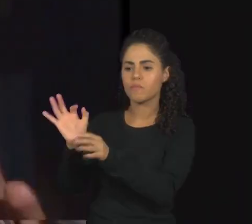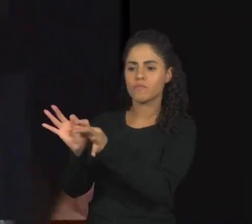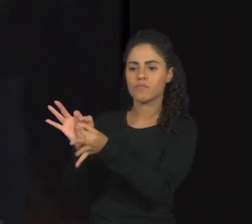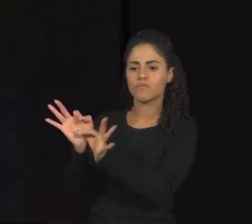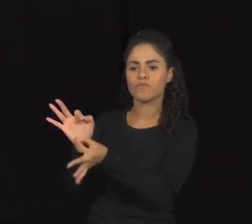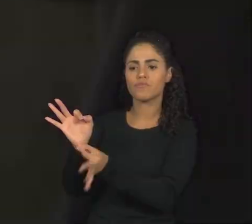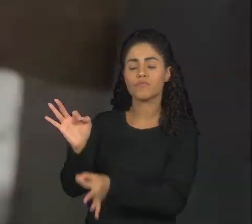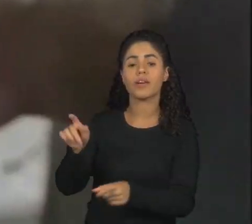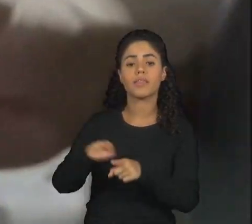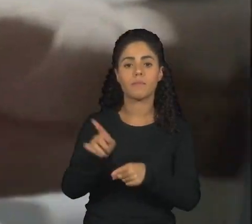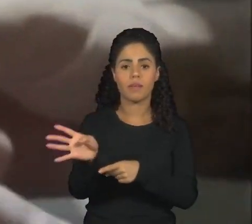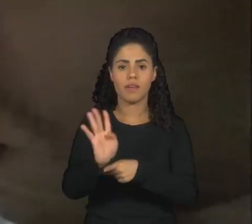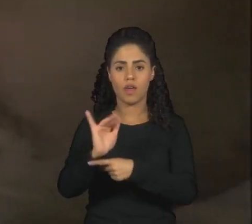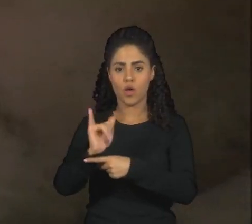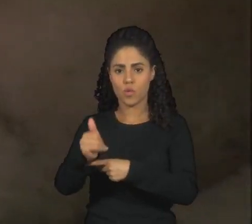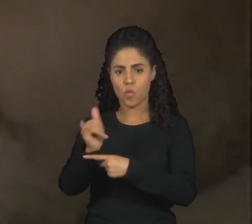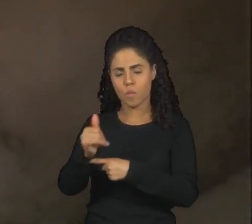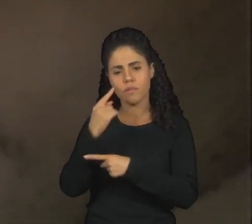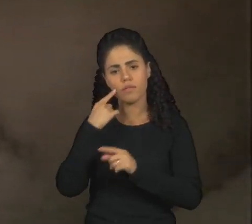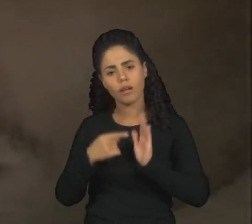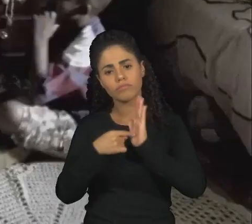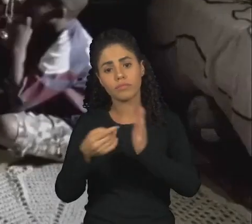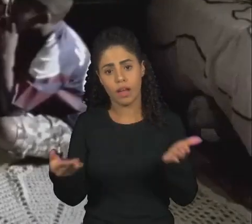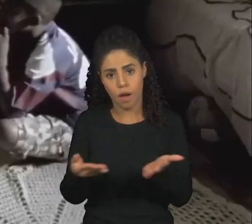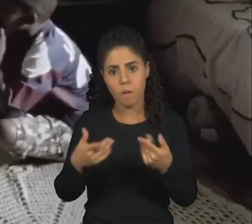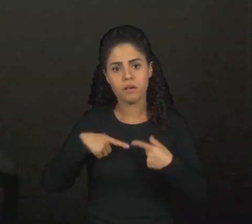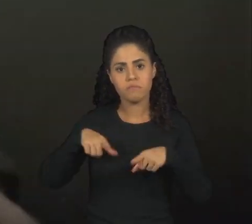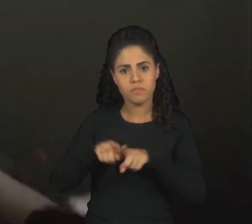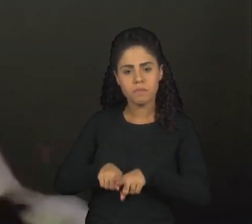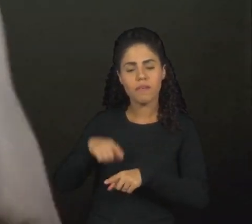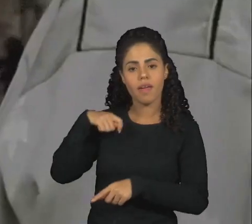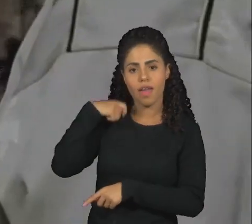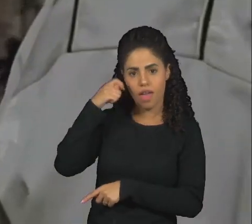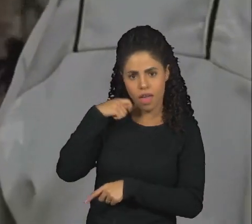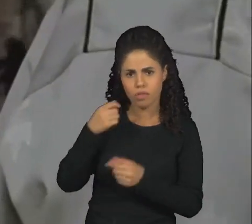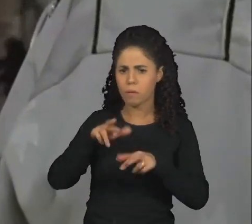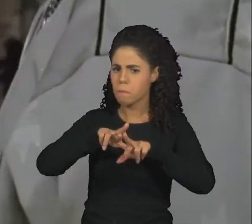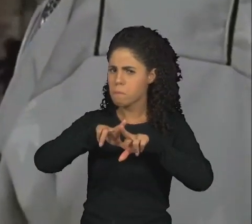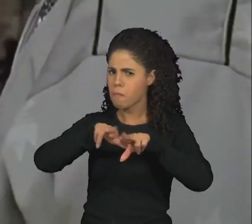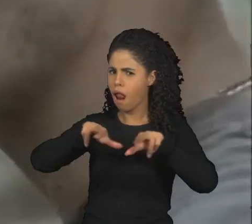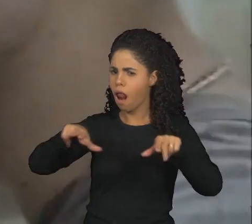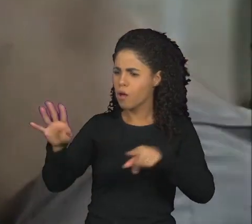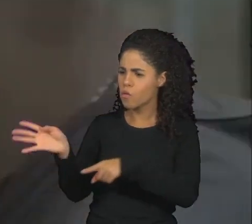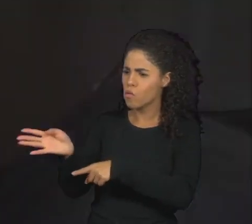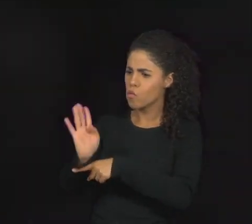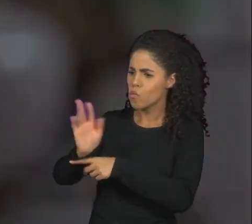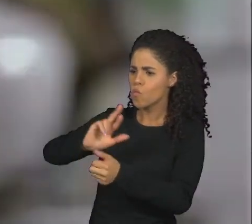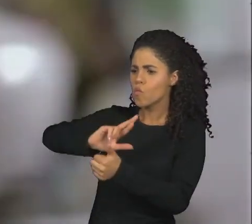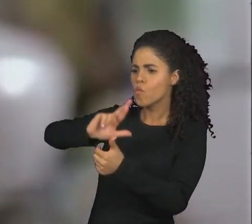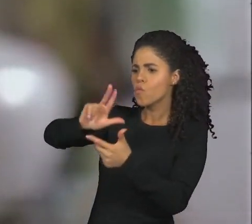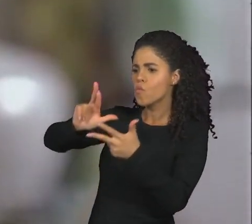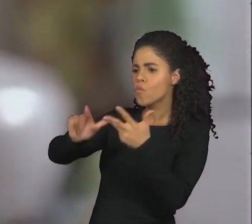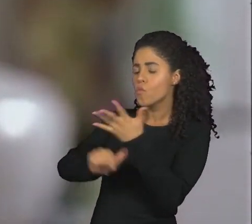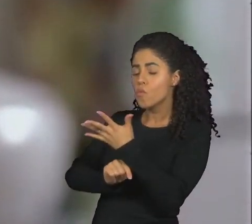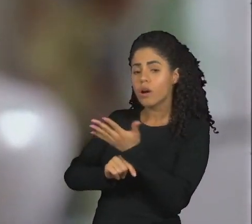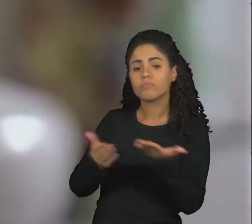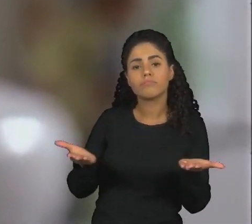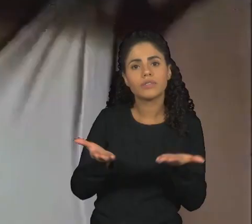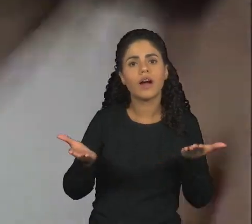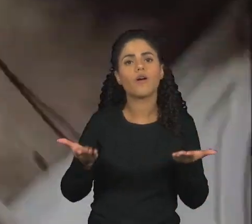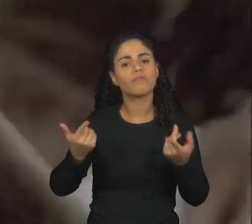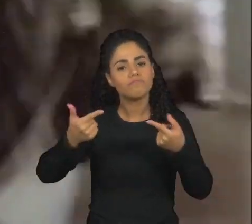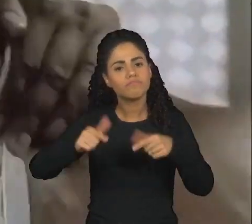e Documentais. Agora, além de ator em vários filmes apresentados em Gramado, mais do